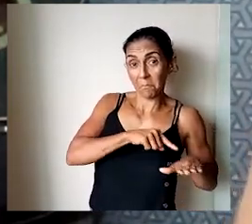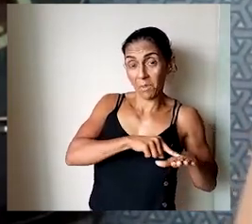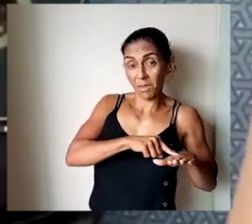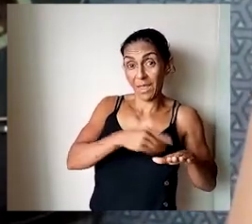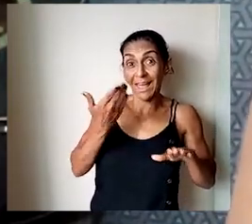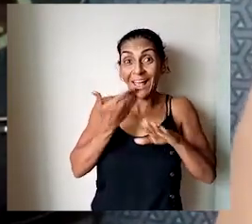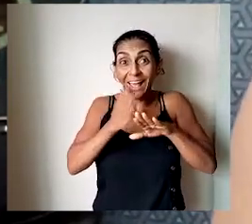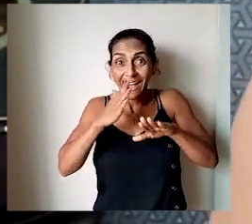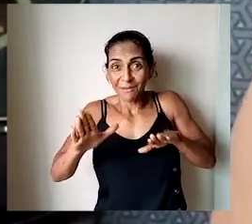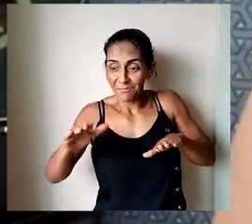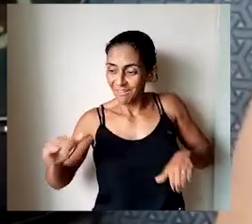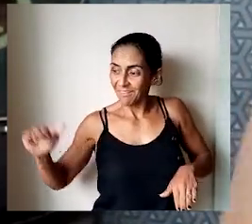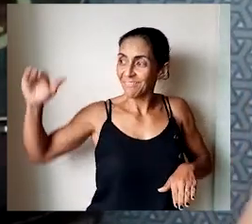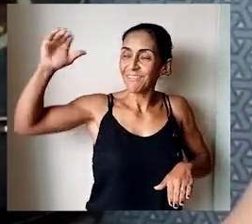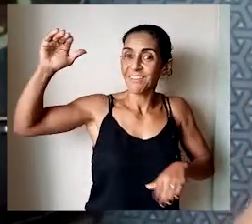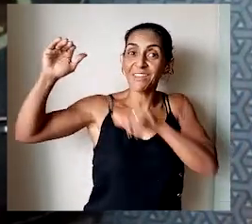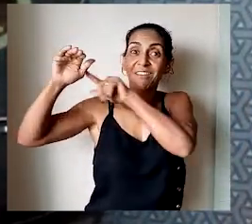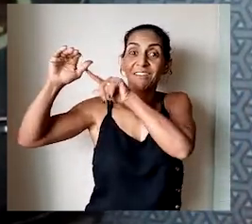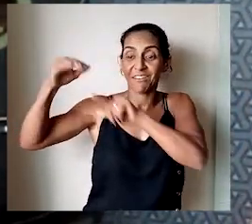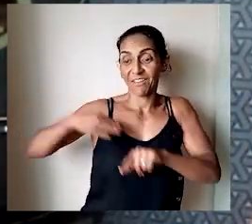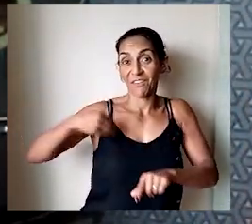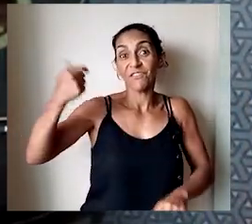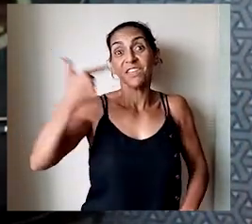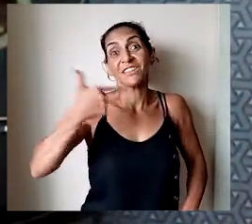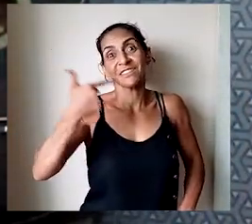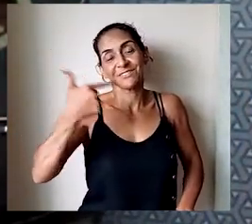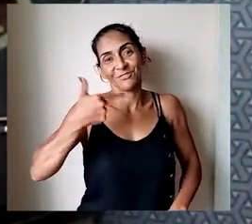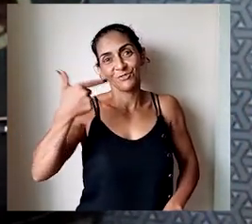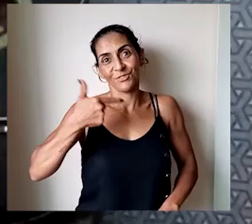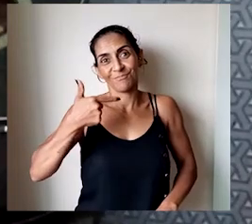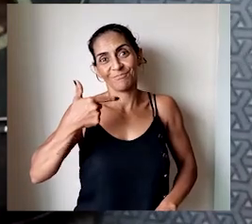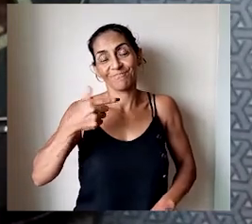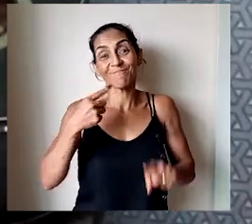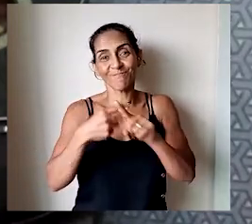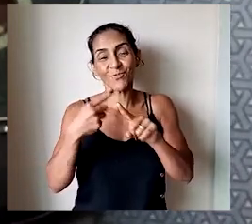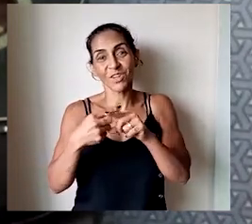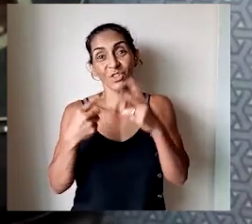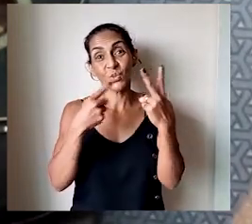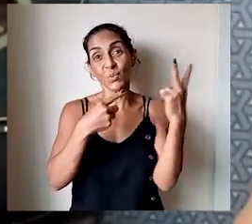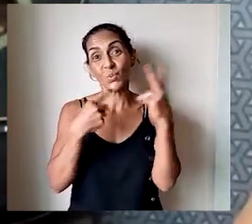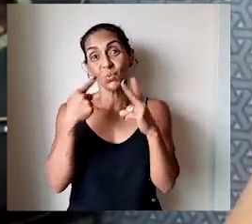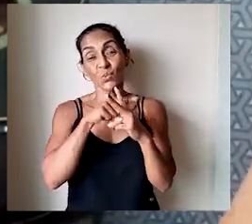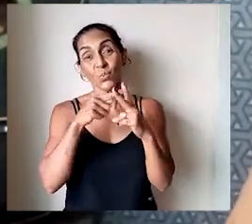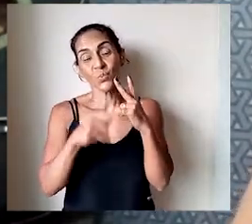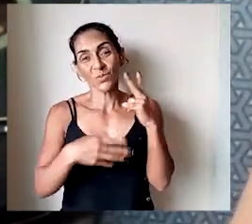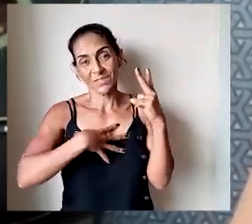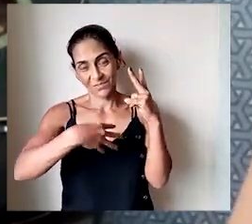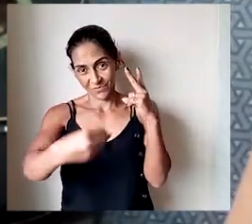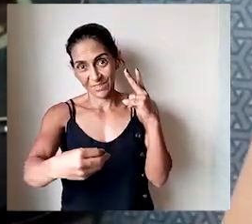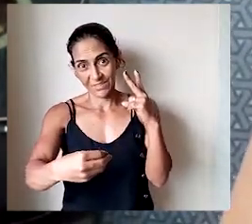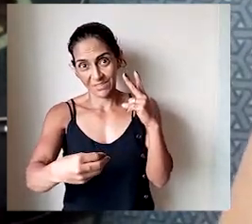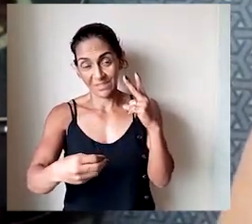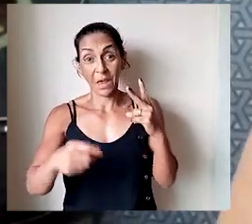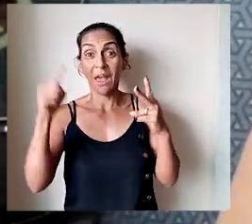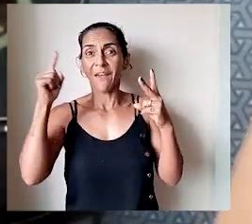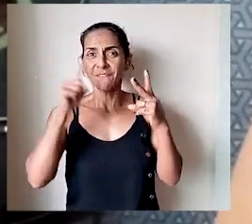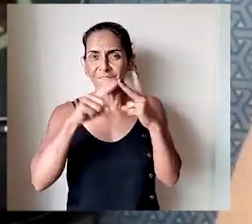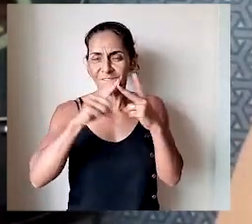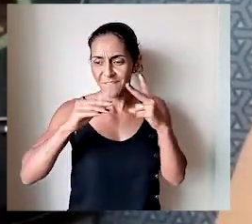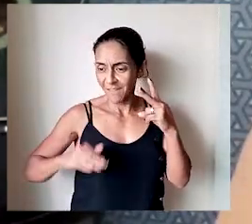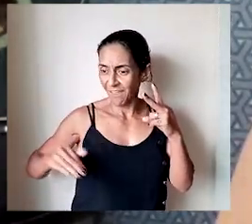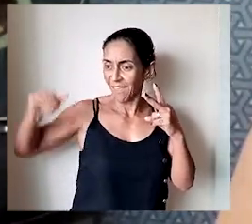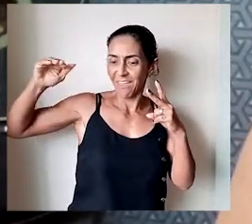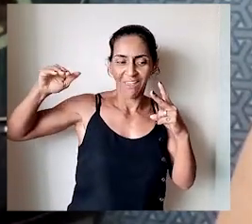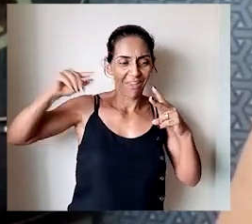e termina nos Estados Unidos. E ele só foi conseguir concluir a história de Coraline em 1992